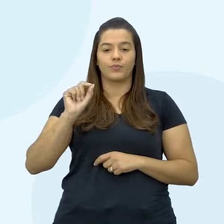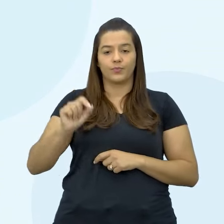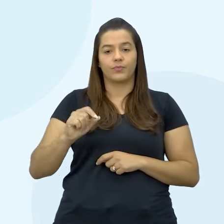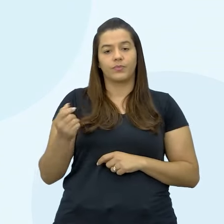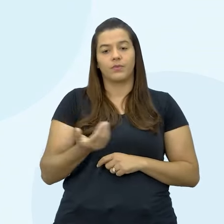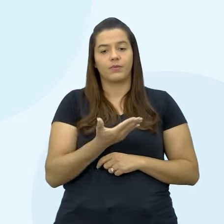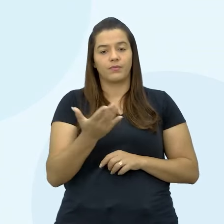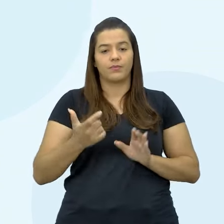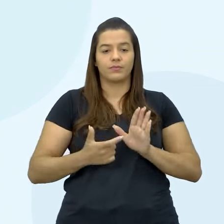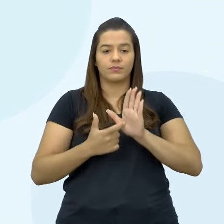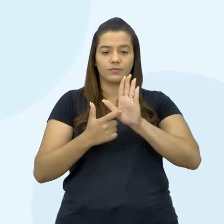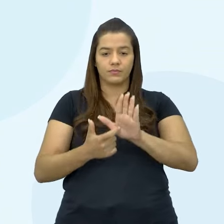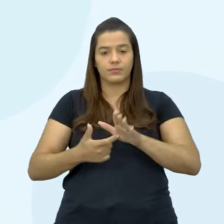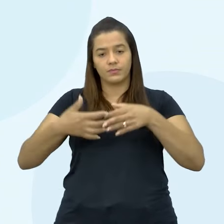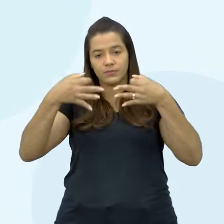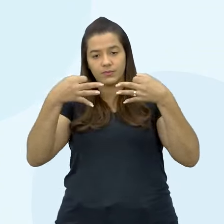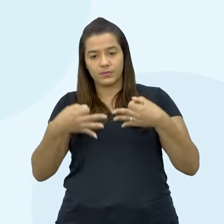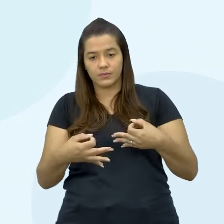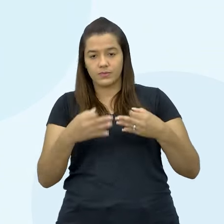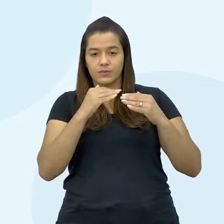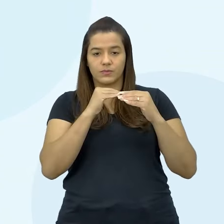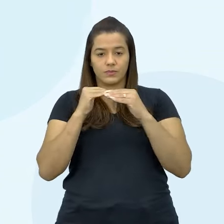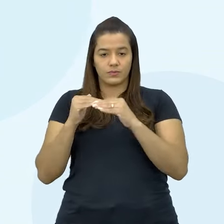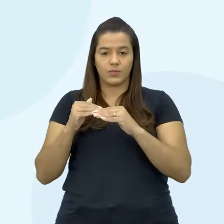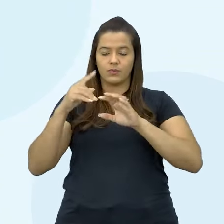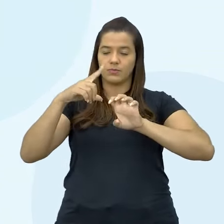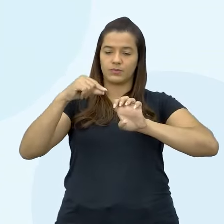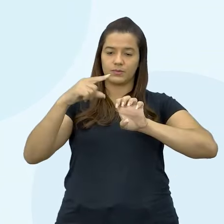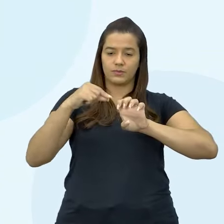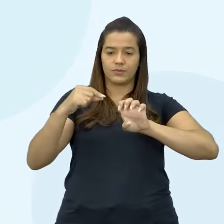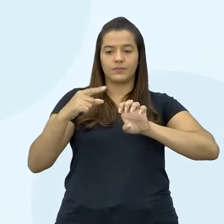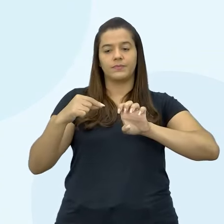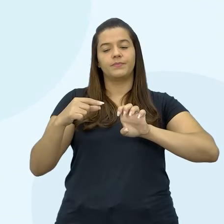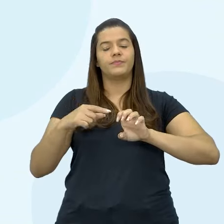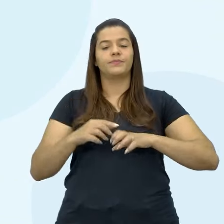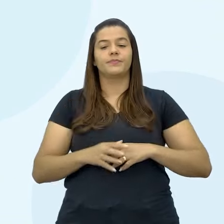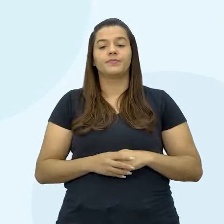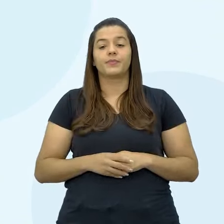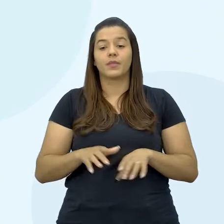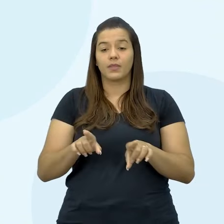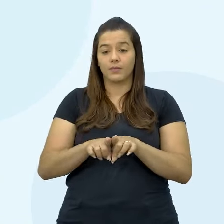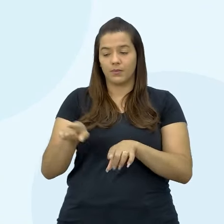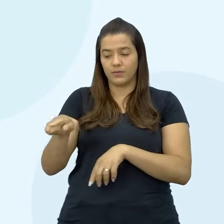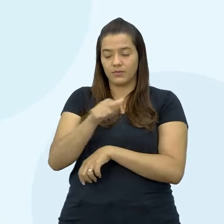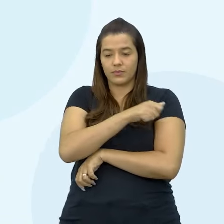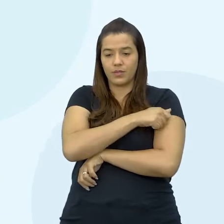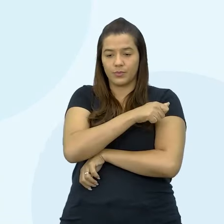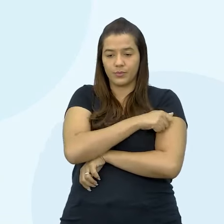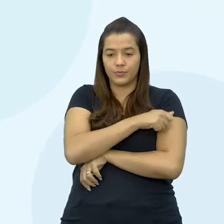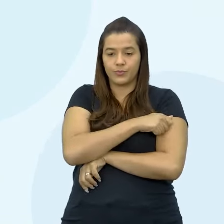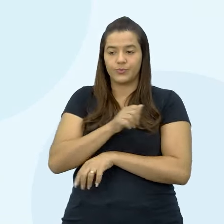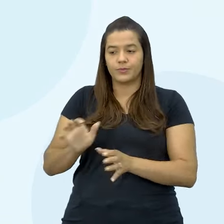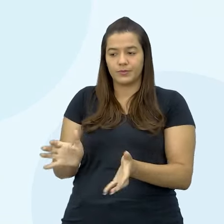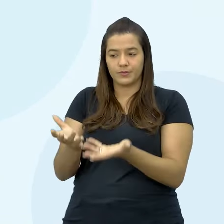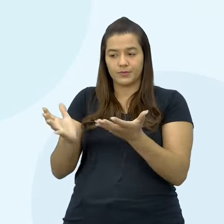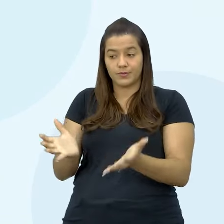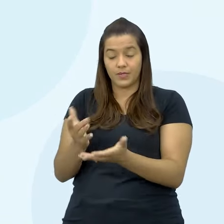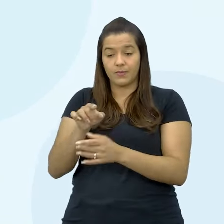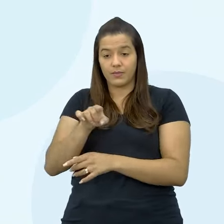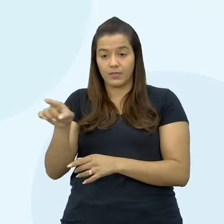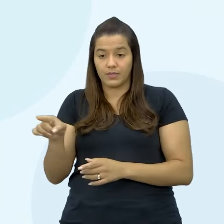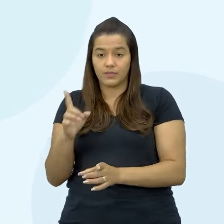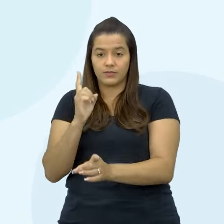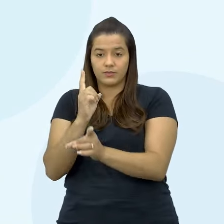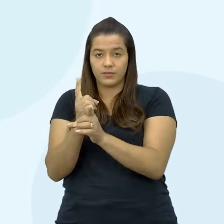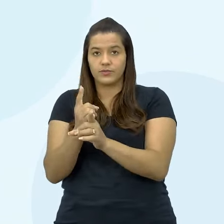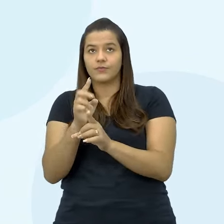uma definição formal para o termo empreendedorismo, incentivar os estudantes a identificarem as suas anotações